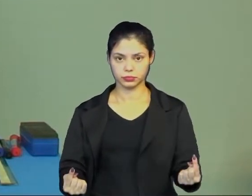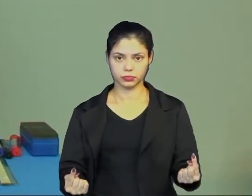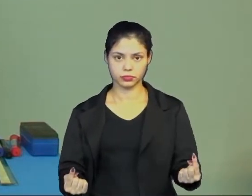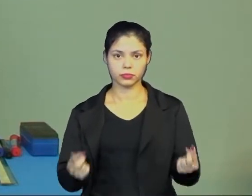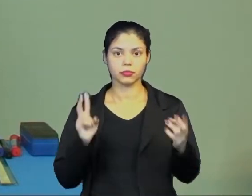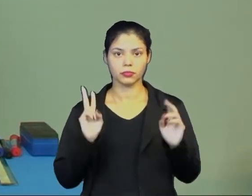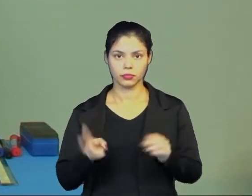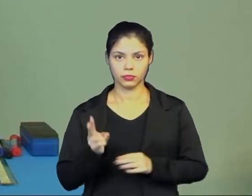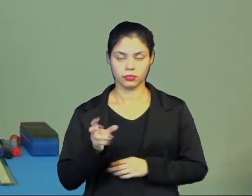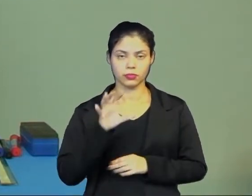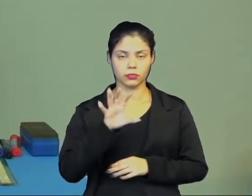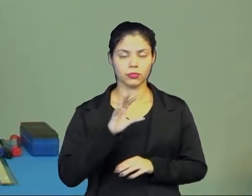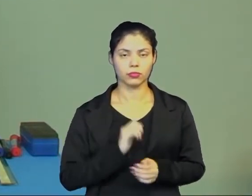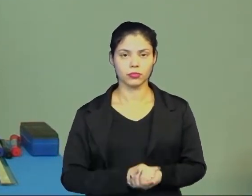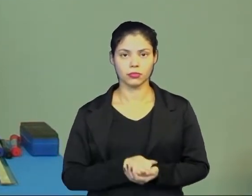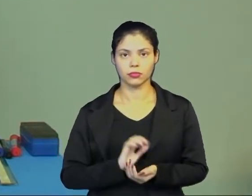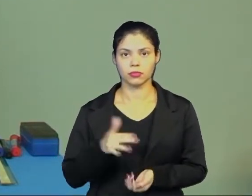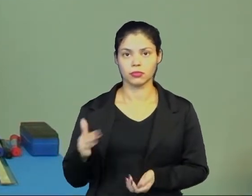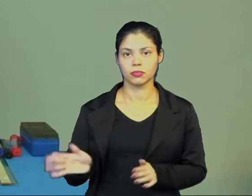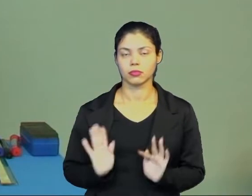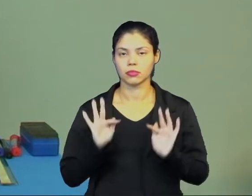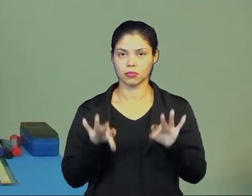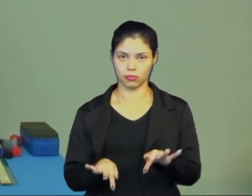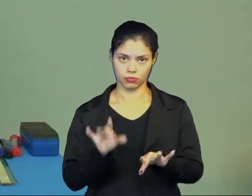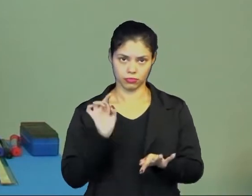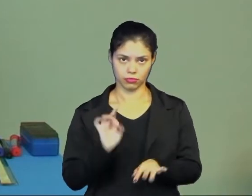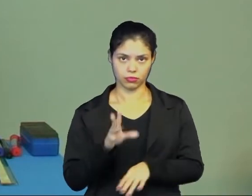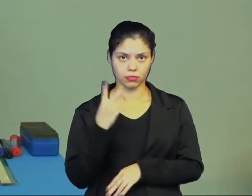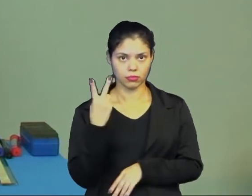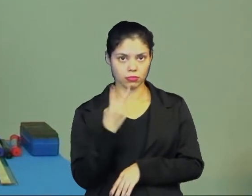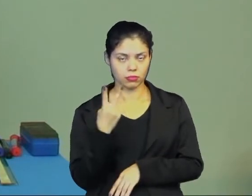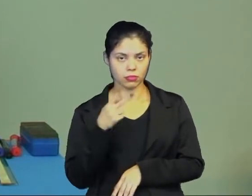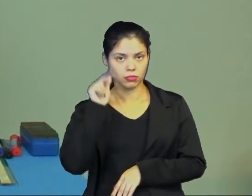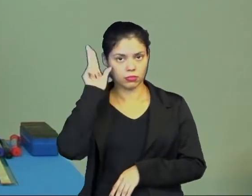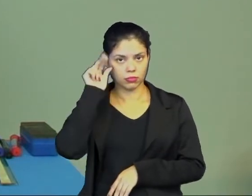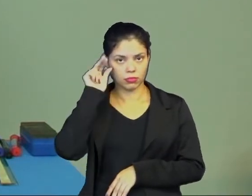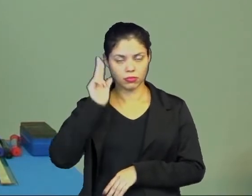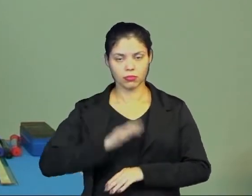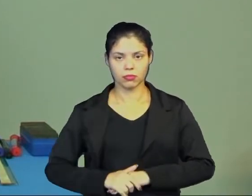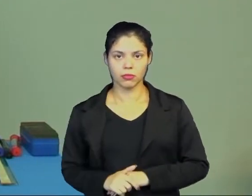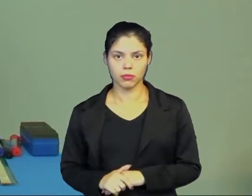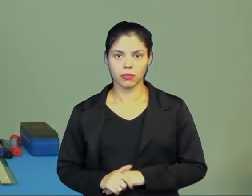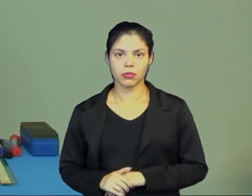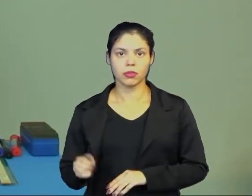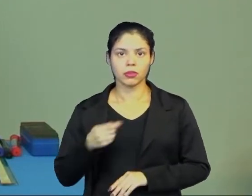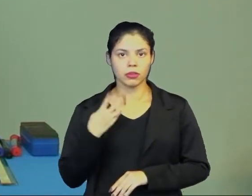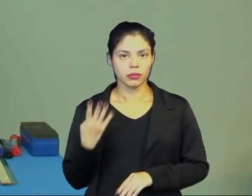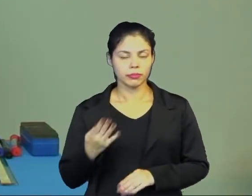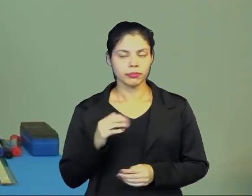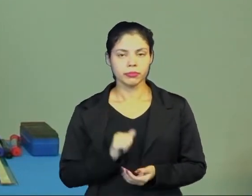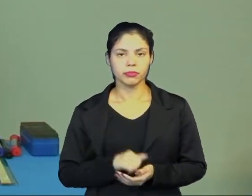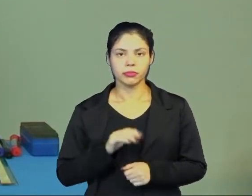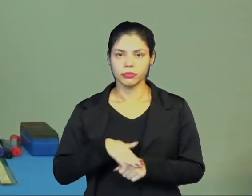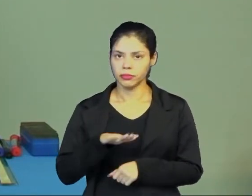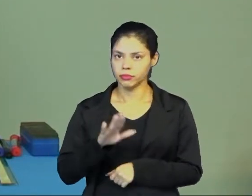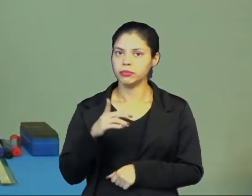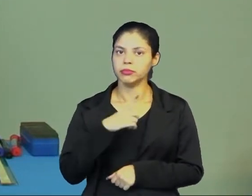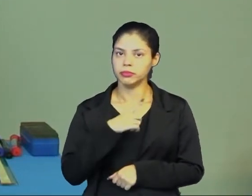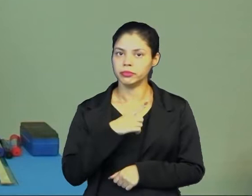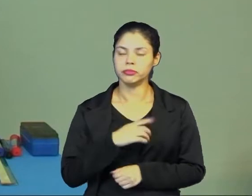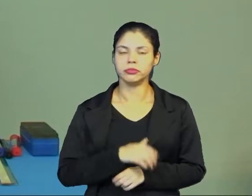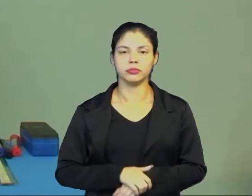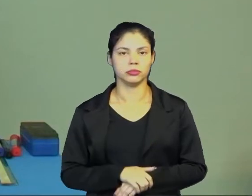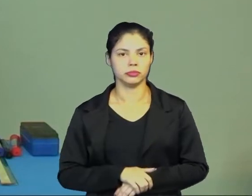boi, sempre assim. E quando eu terminei, sobraram 2 cavalinhos. Essa é a quantidade a mais que eu